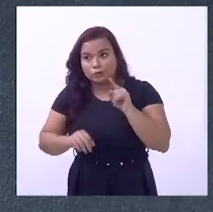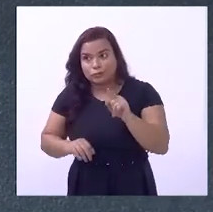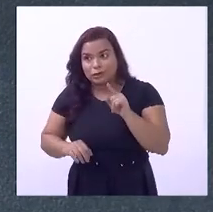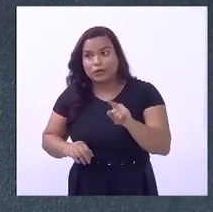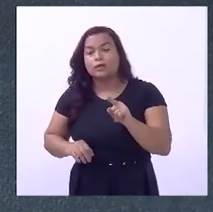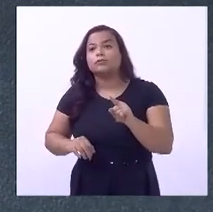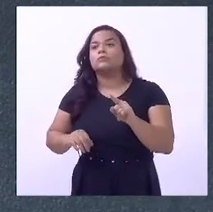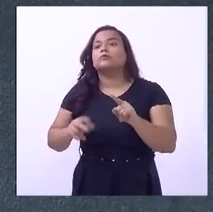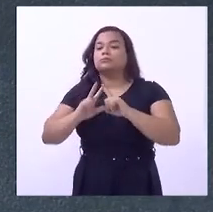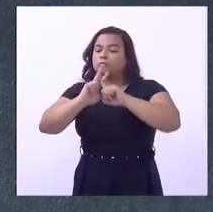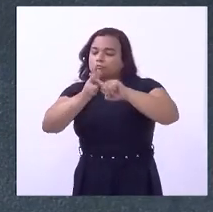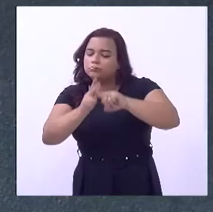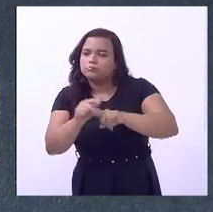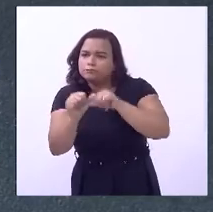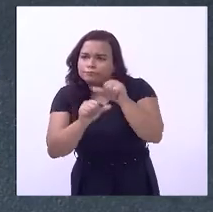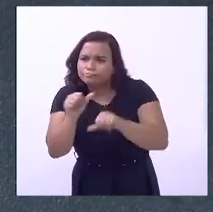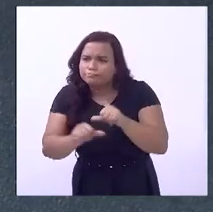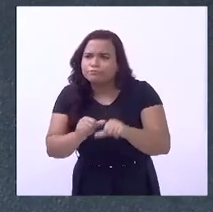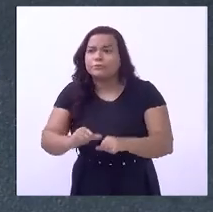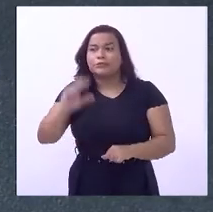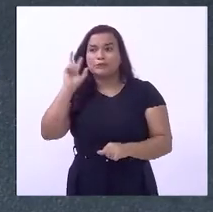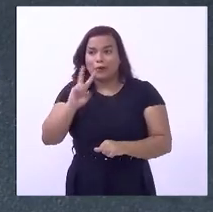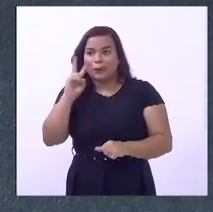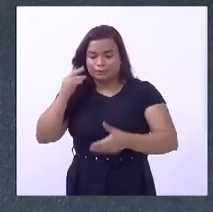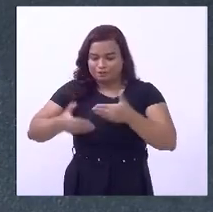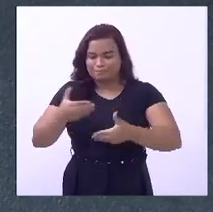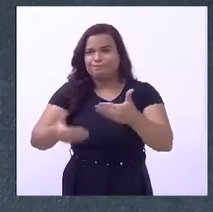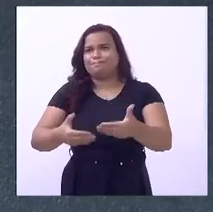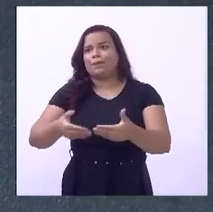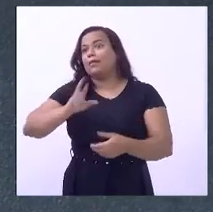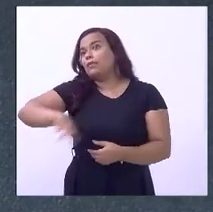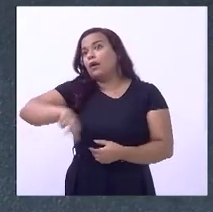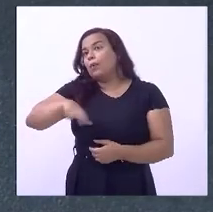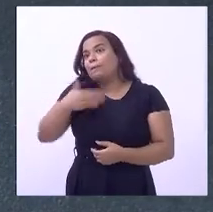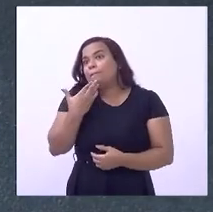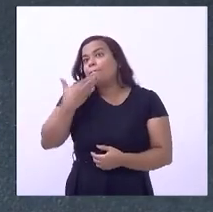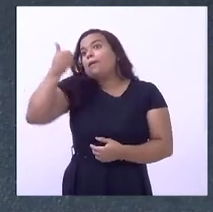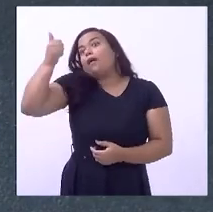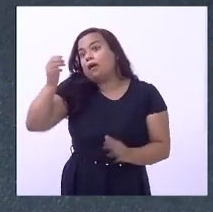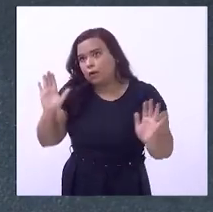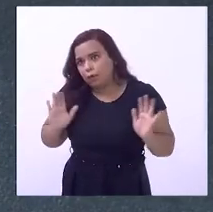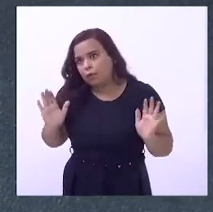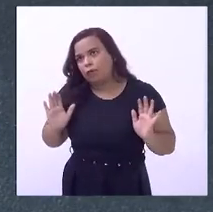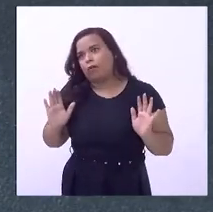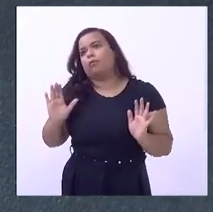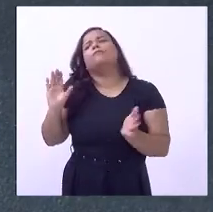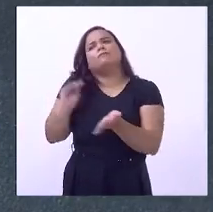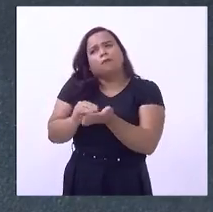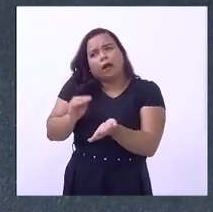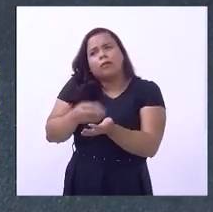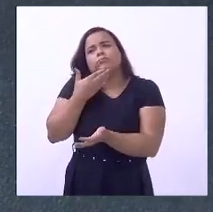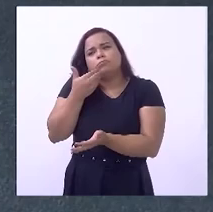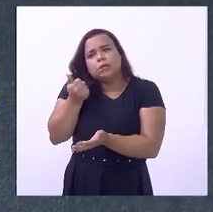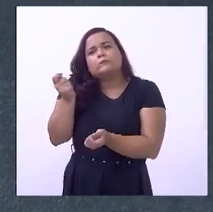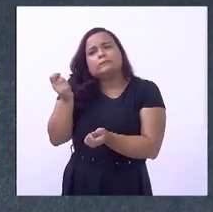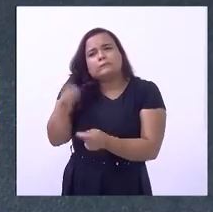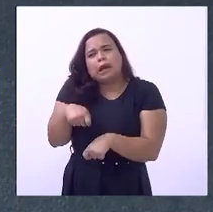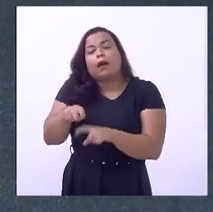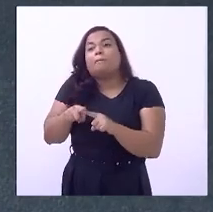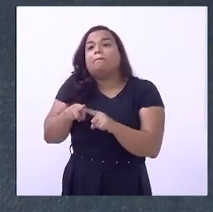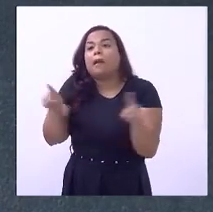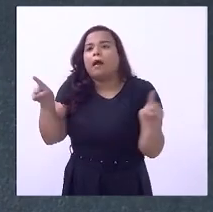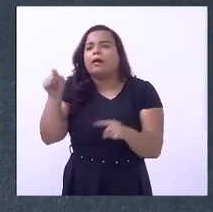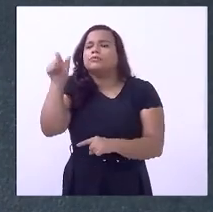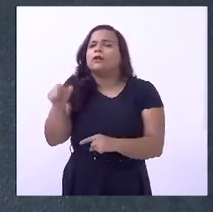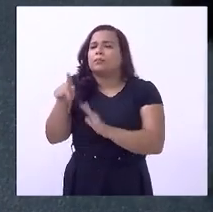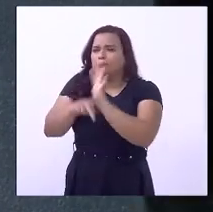vem reparar historicamente. Ele ainda não é o melhor dos mundos. Não é o melhor dos mundos. Mas